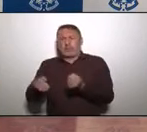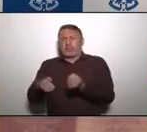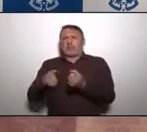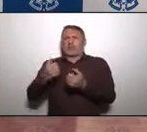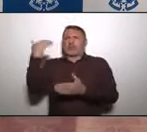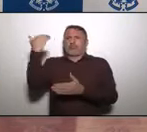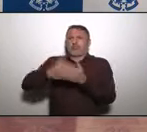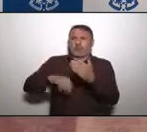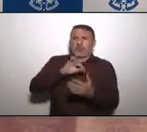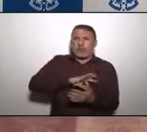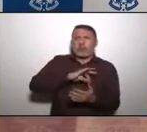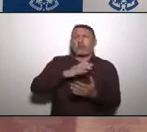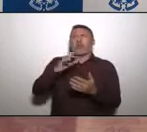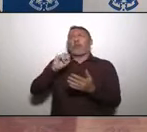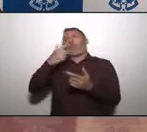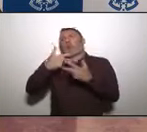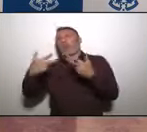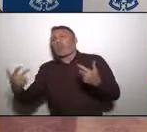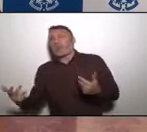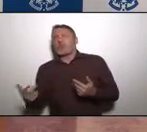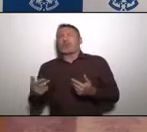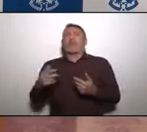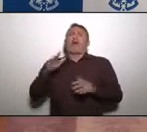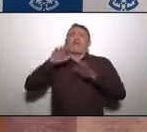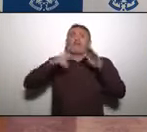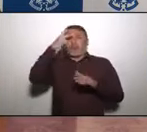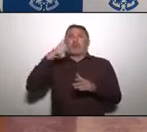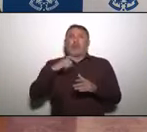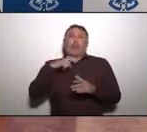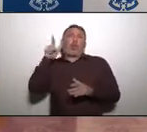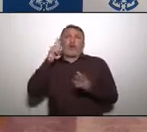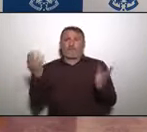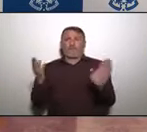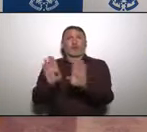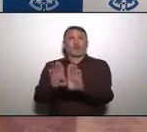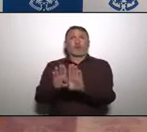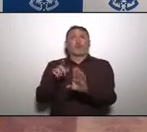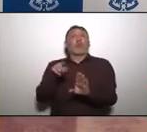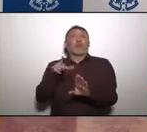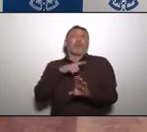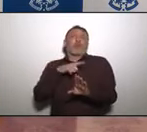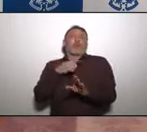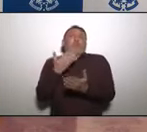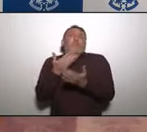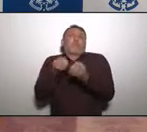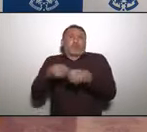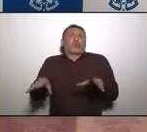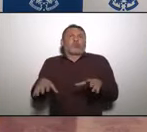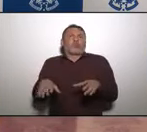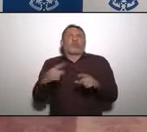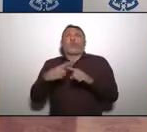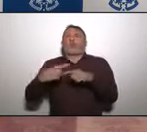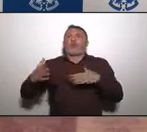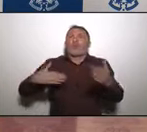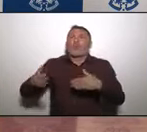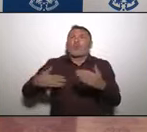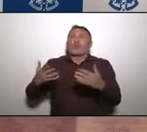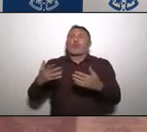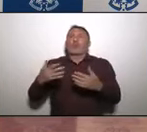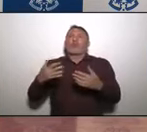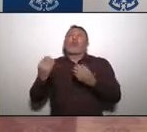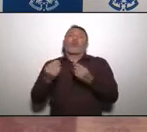obrigatória, porque está com o seu comércio fechado, tá certo? Isso é um prejuízo que a pessoa tem. Quem